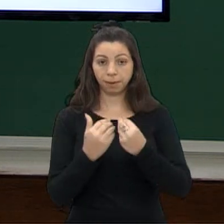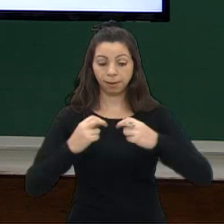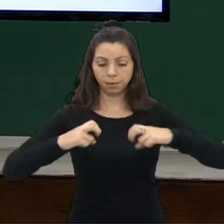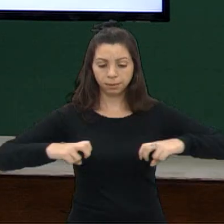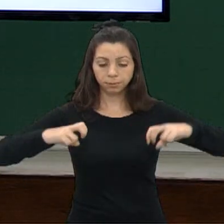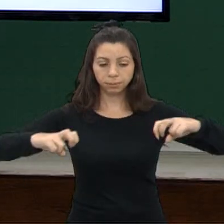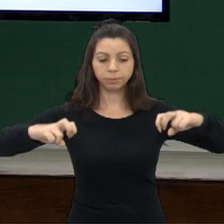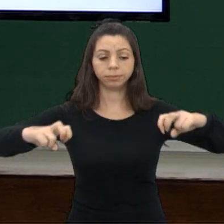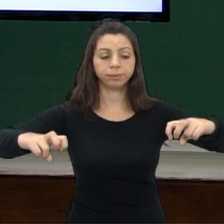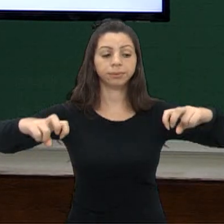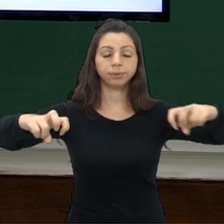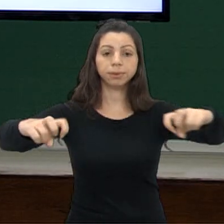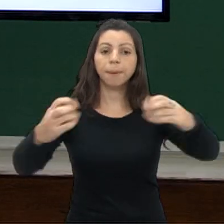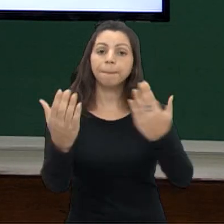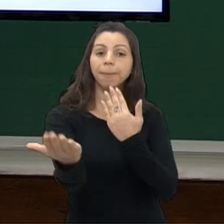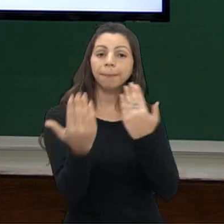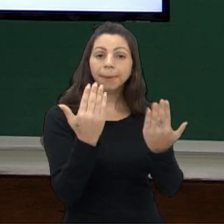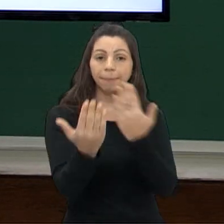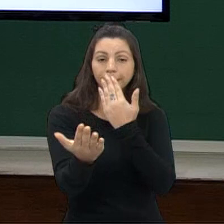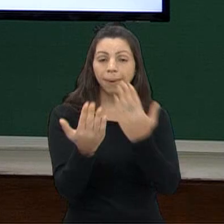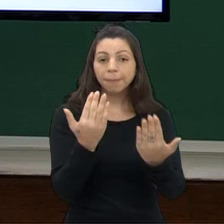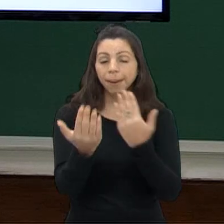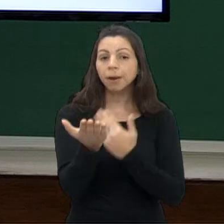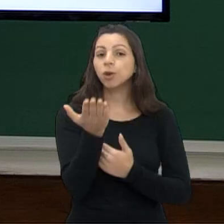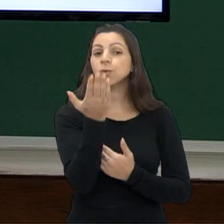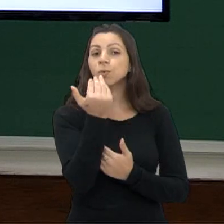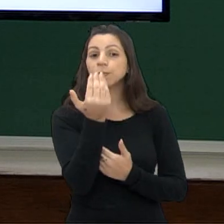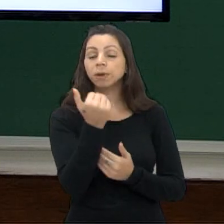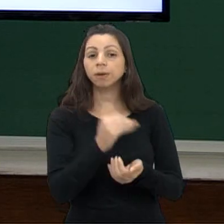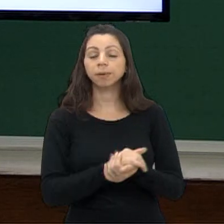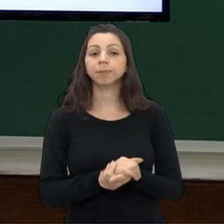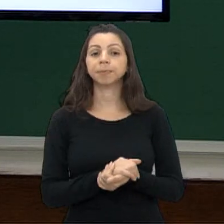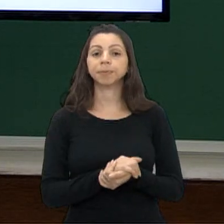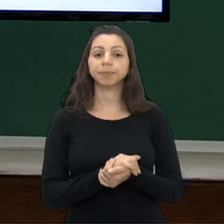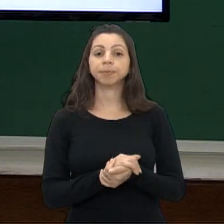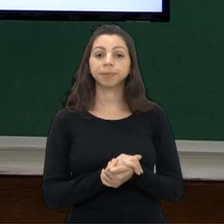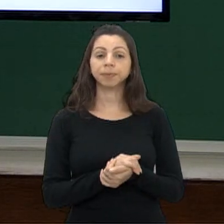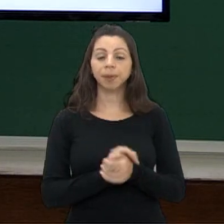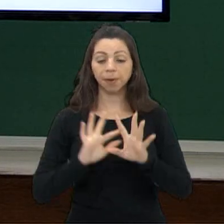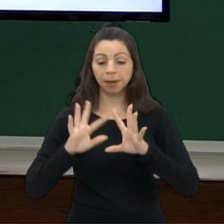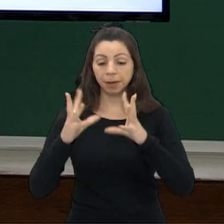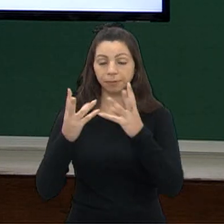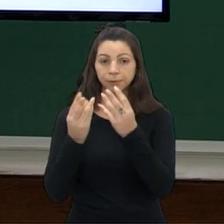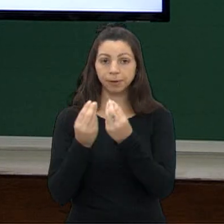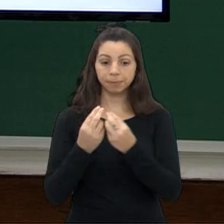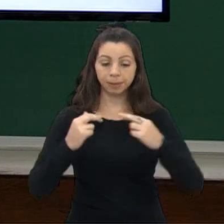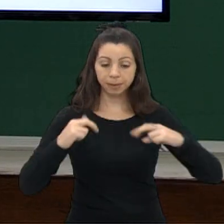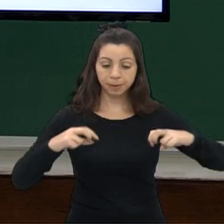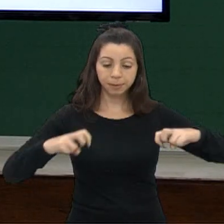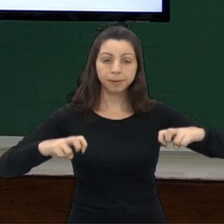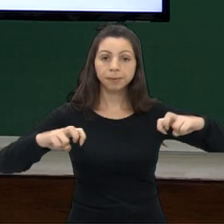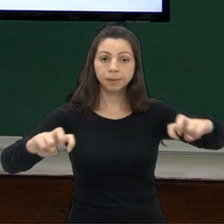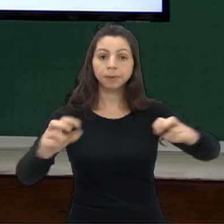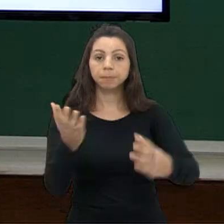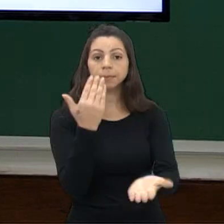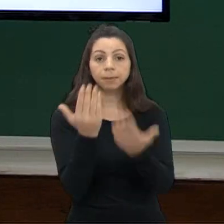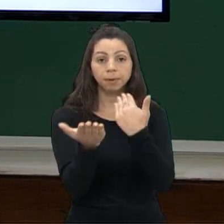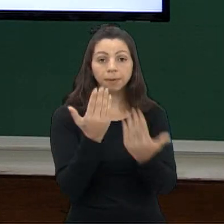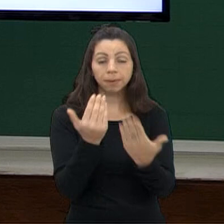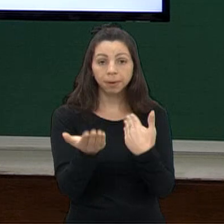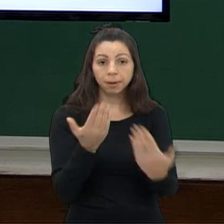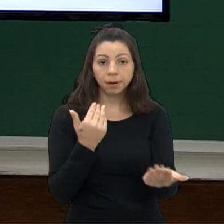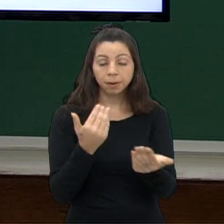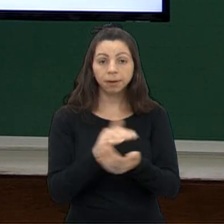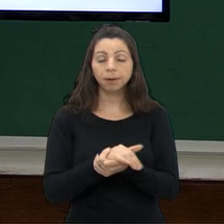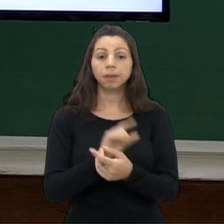conversar. Também é uma informação verdadeira. A família está reunida ali para jantar e para conversar.